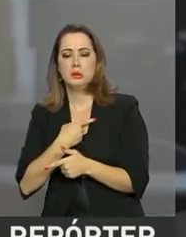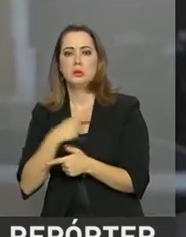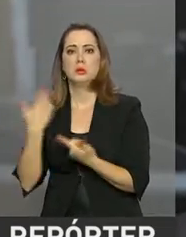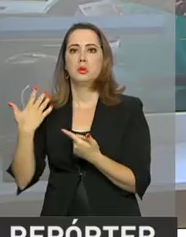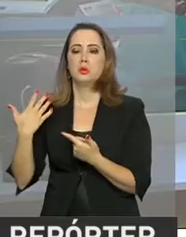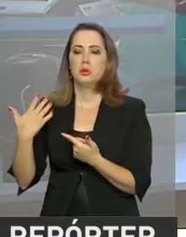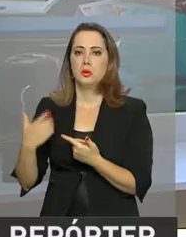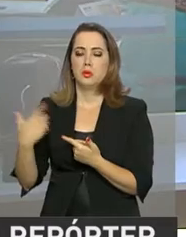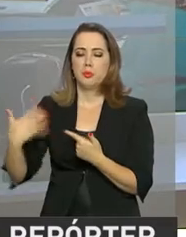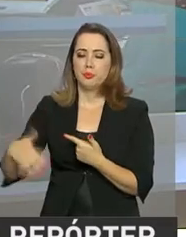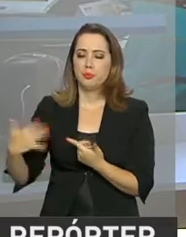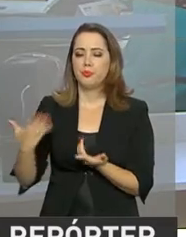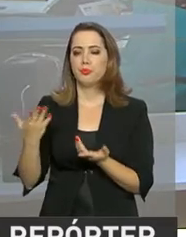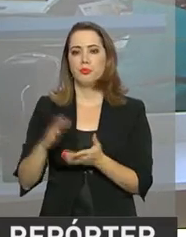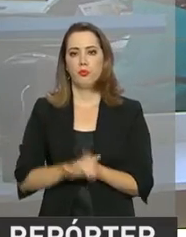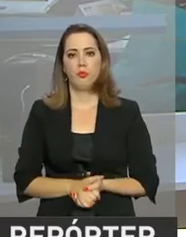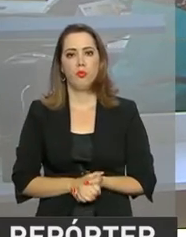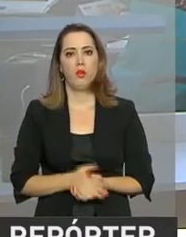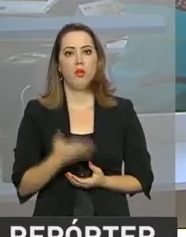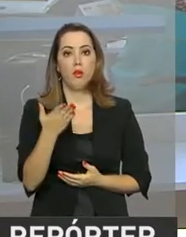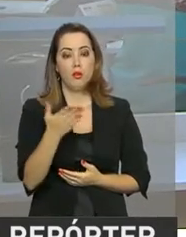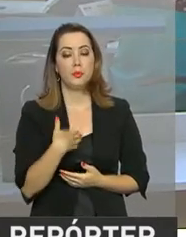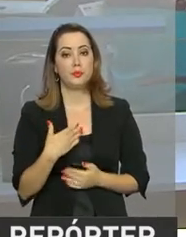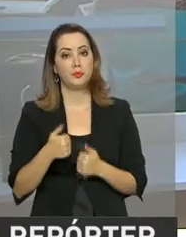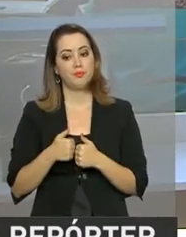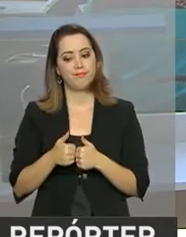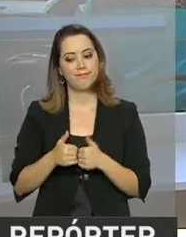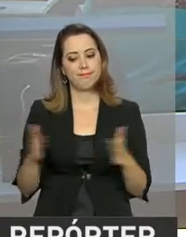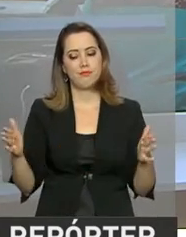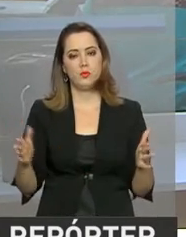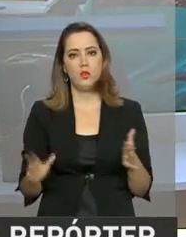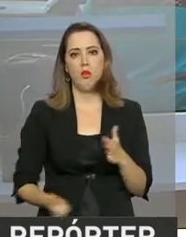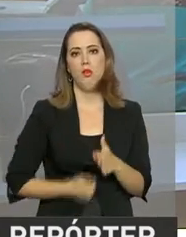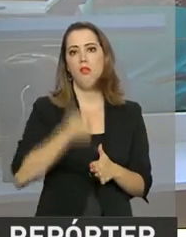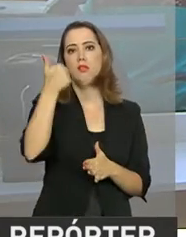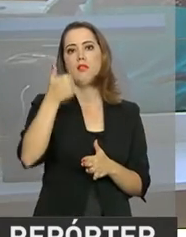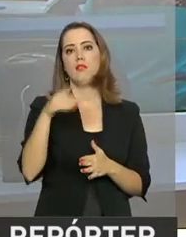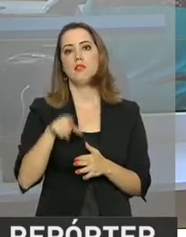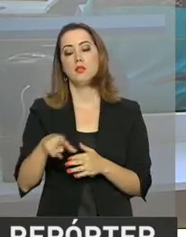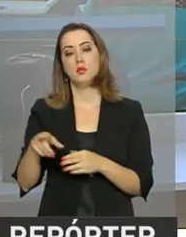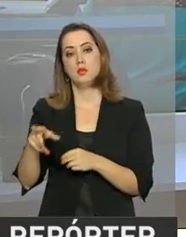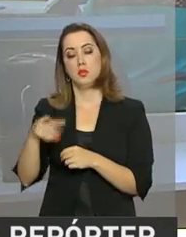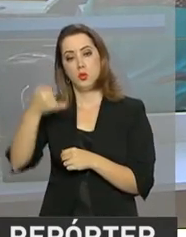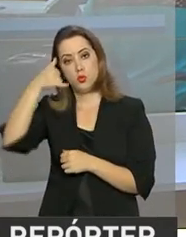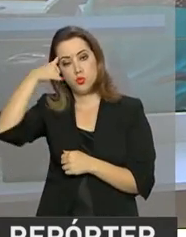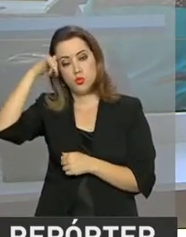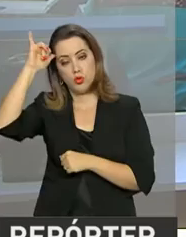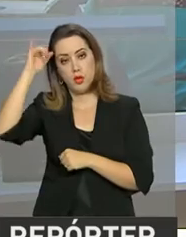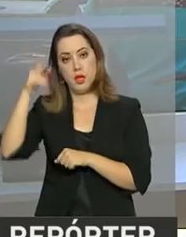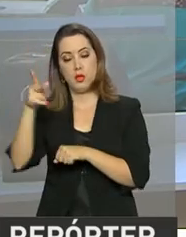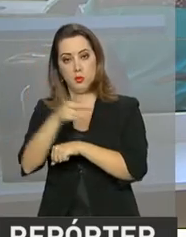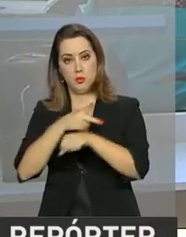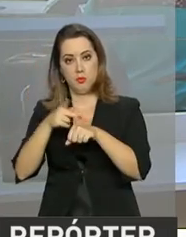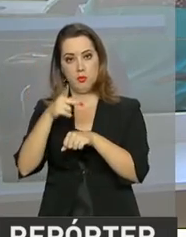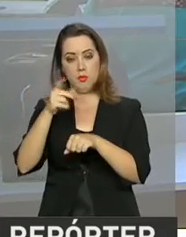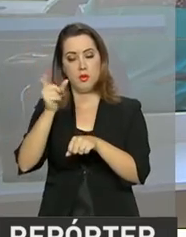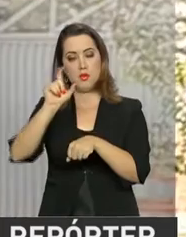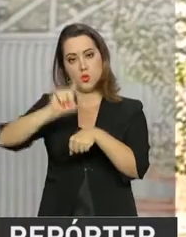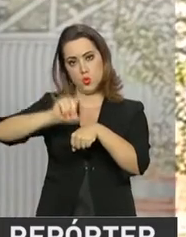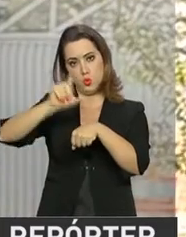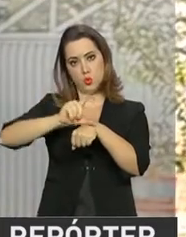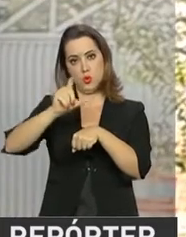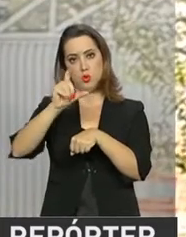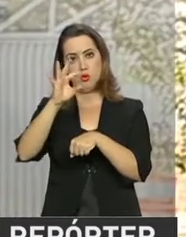patrimônio o brasil vai ampliar as exportações de gado para a turquia o repórter nem pereira tem os detalhes